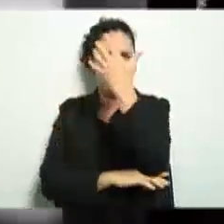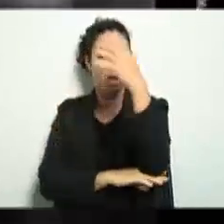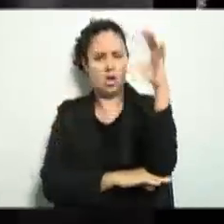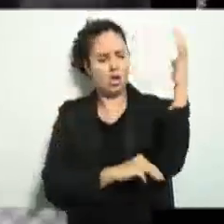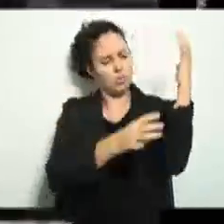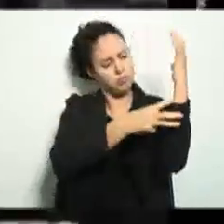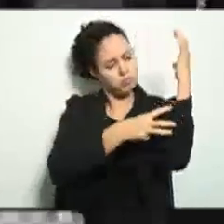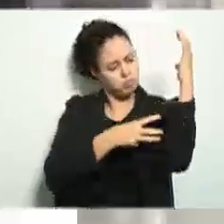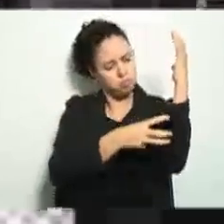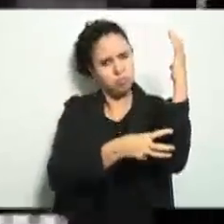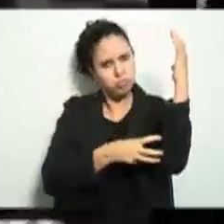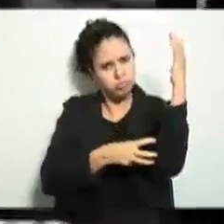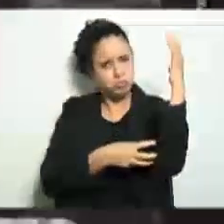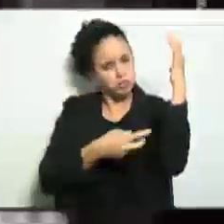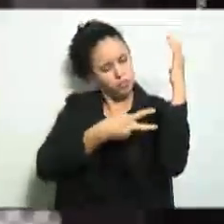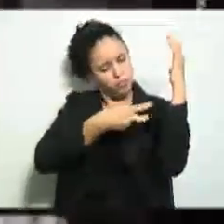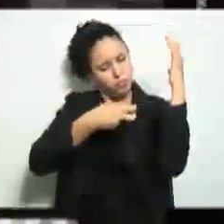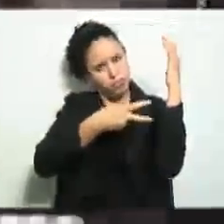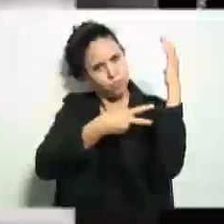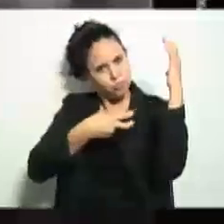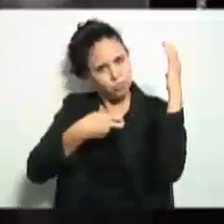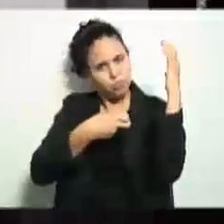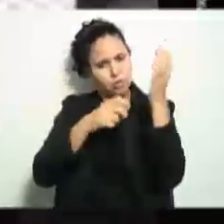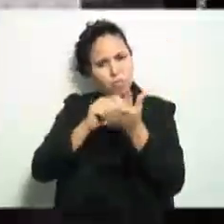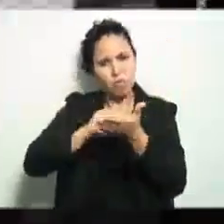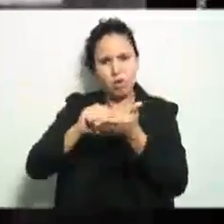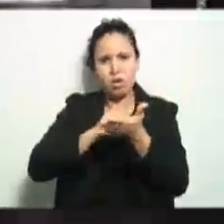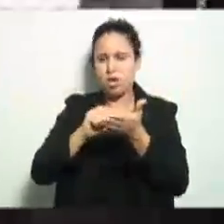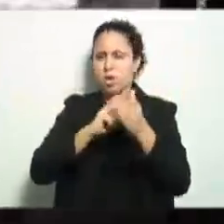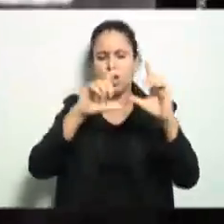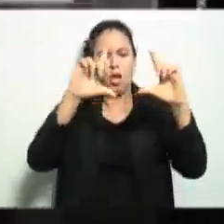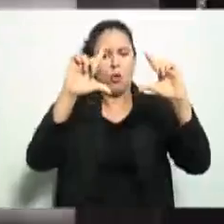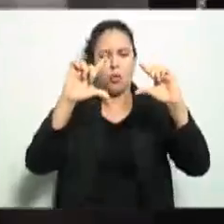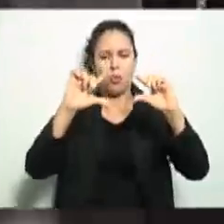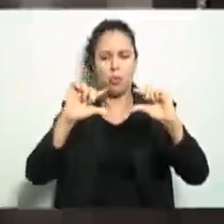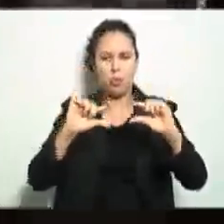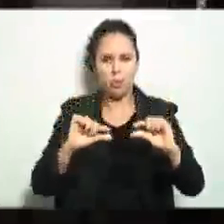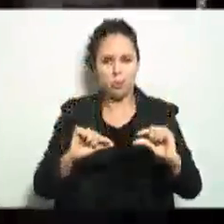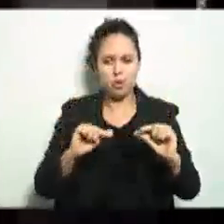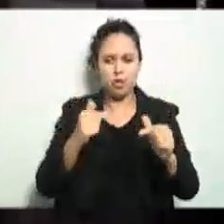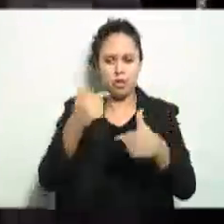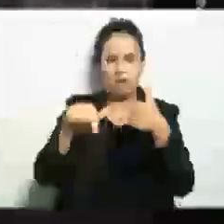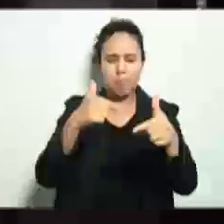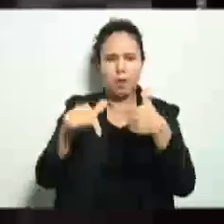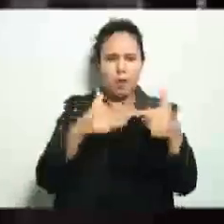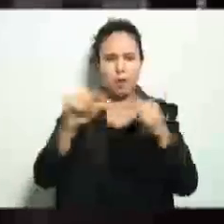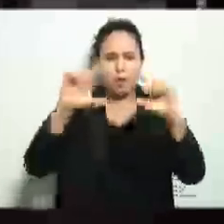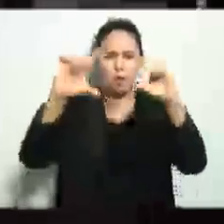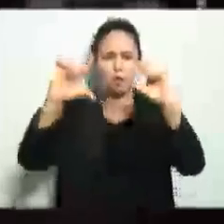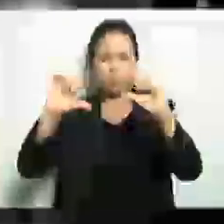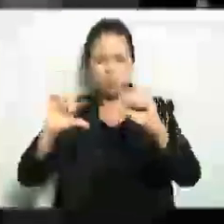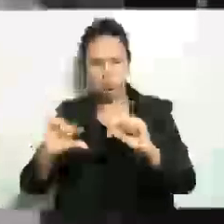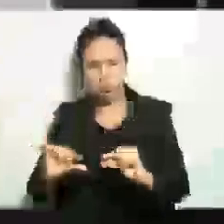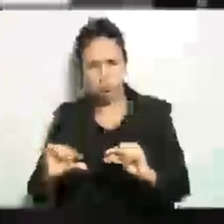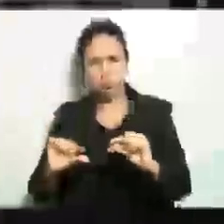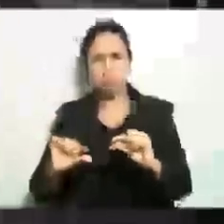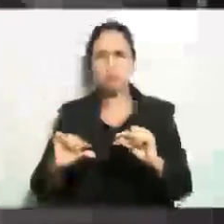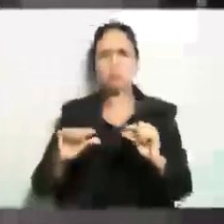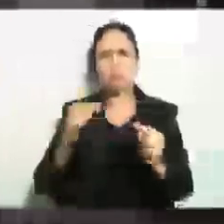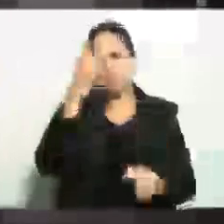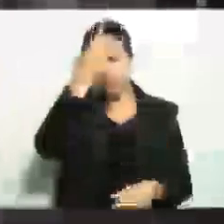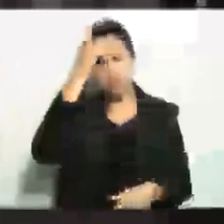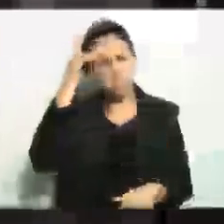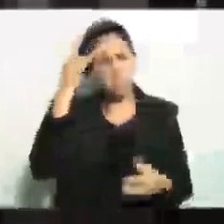Saqueamentos, suicídios, imigração em massa, desemprego. A cultura econômica deixou marcas profundas em toda a